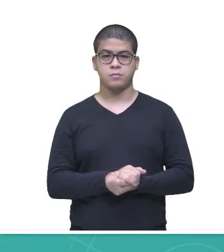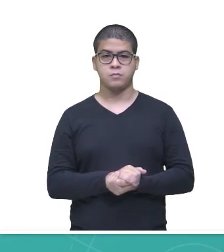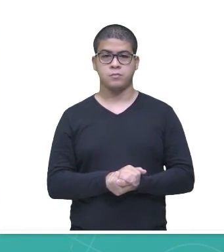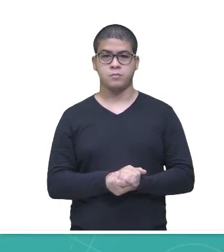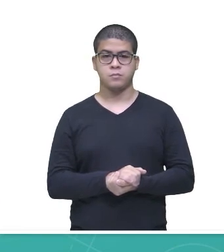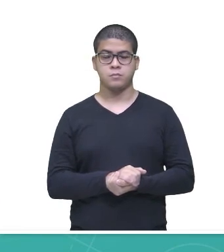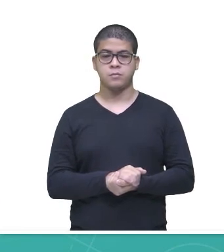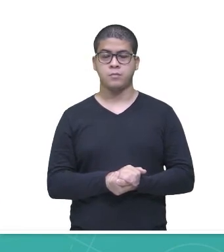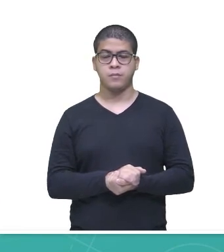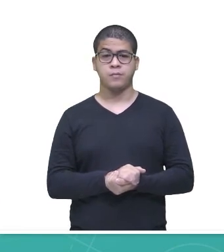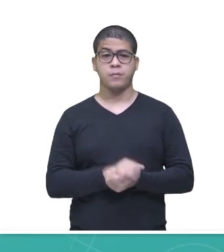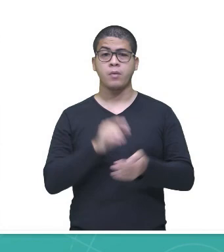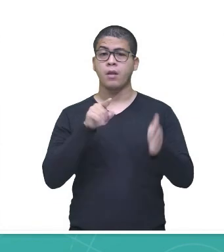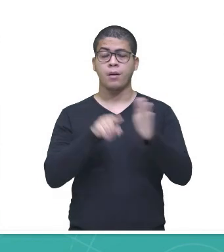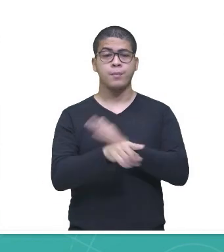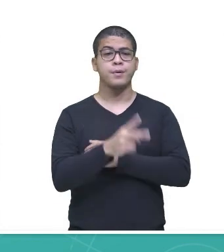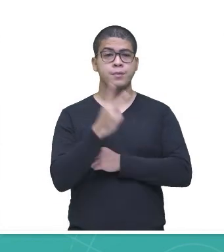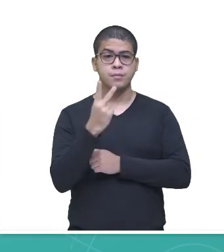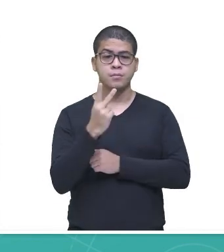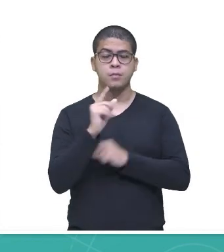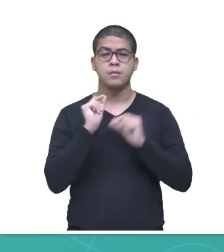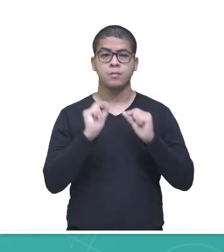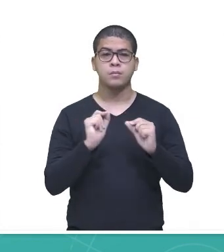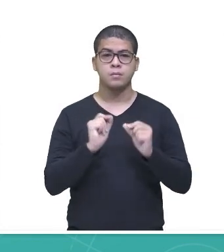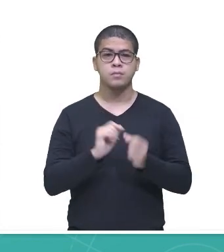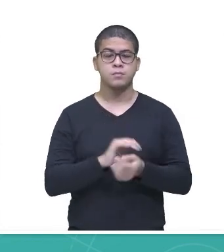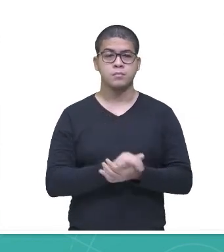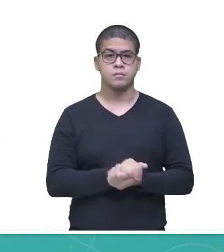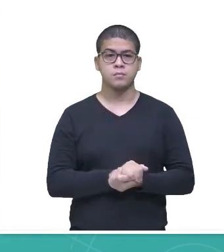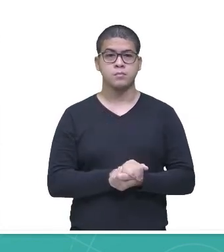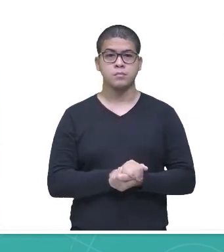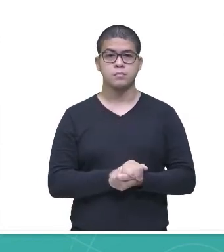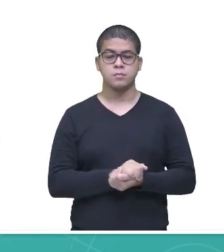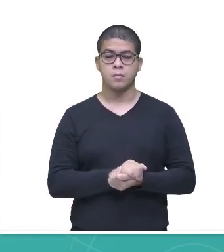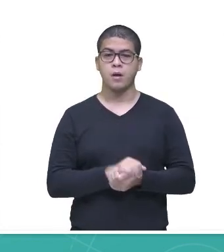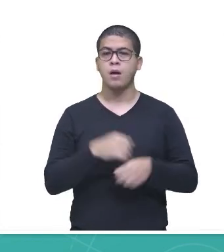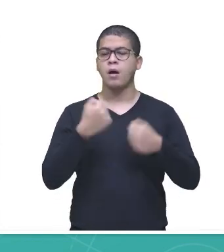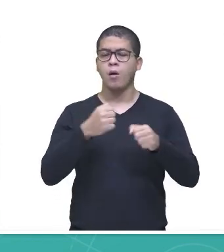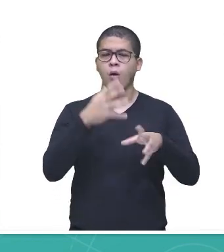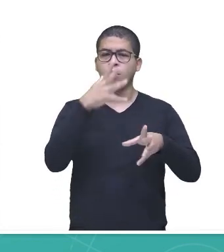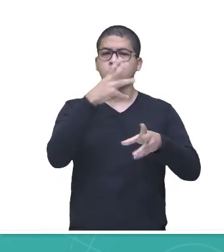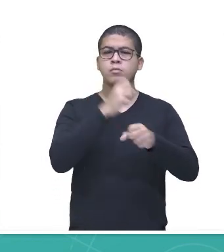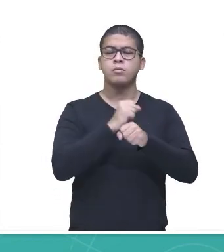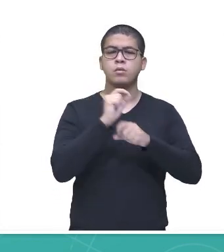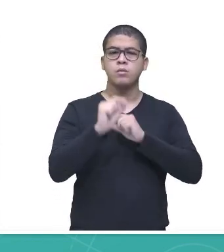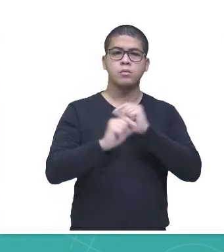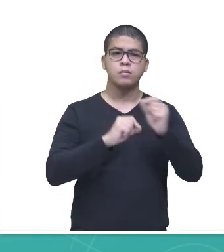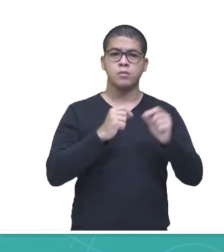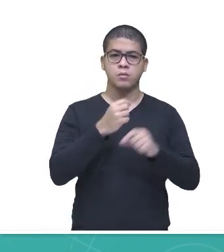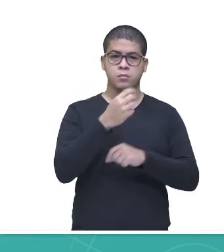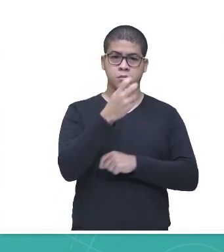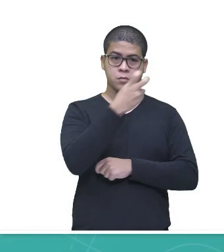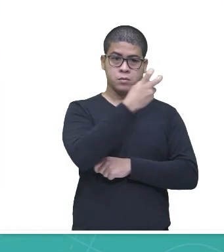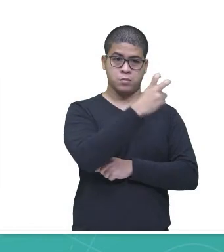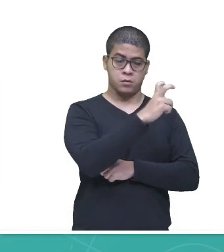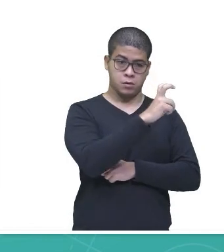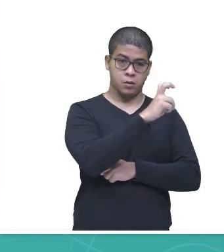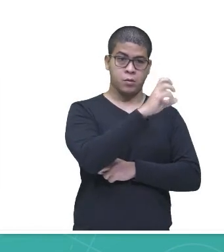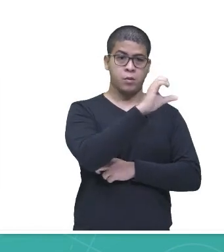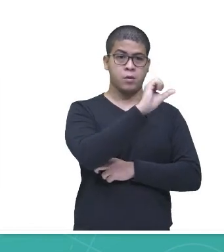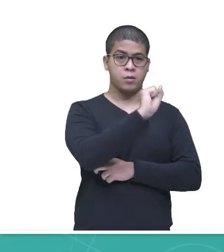Na segunda questão, a gente tem que fazer a subtração aqui de 58 graus,